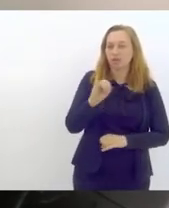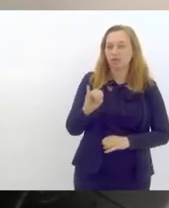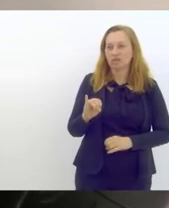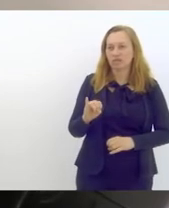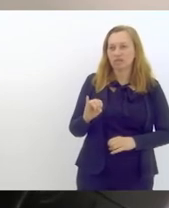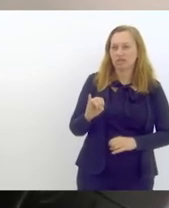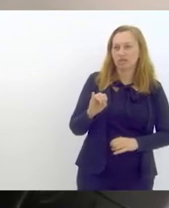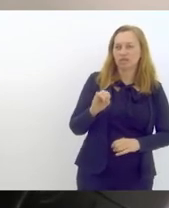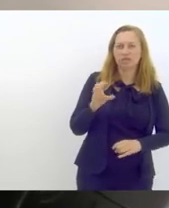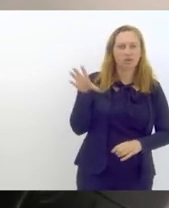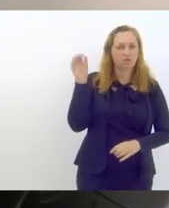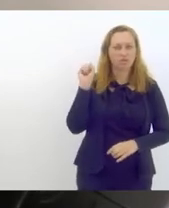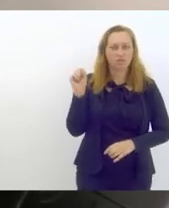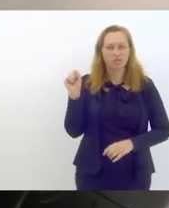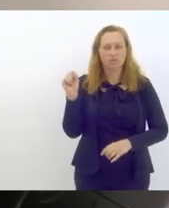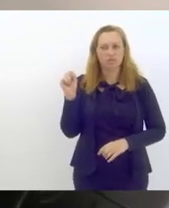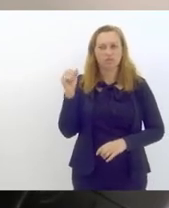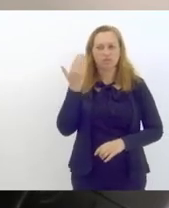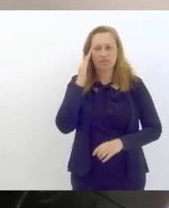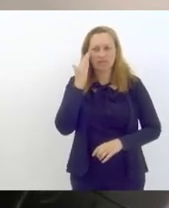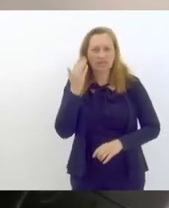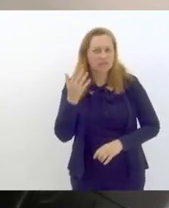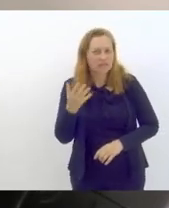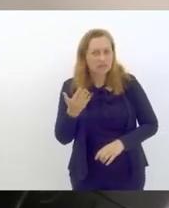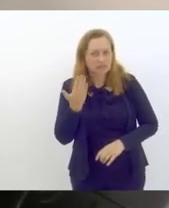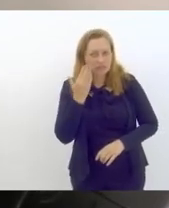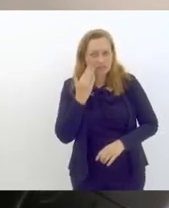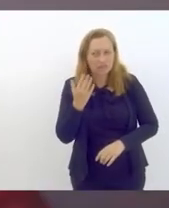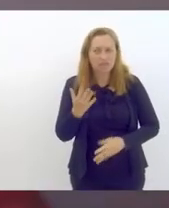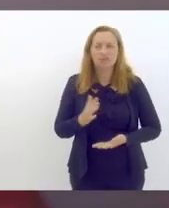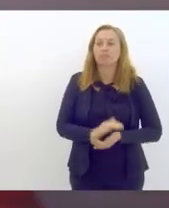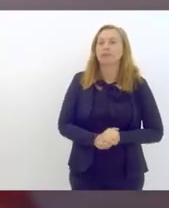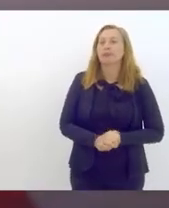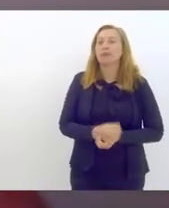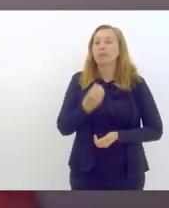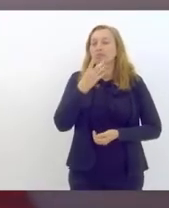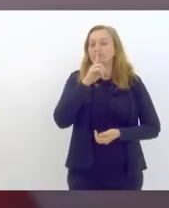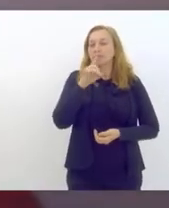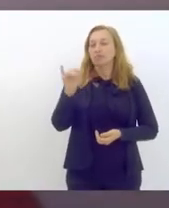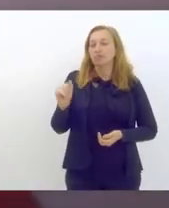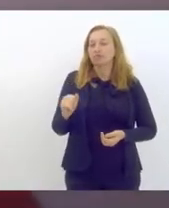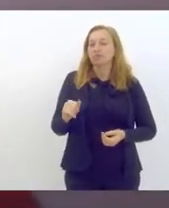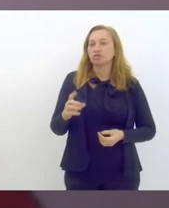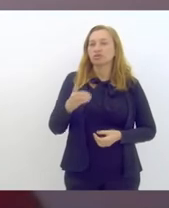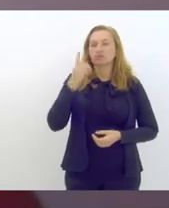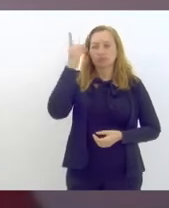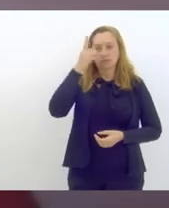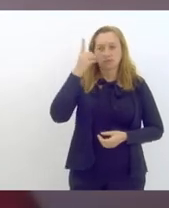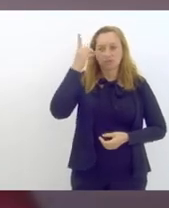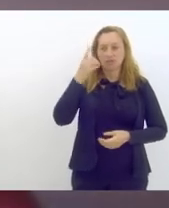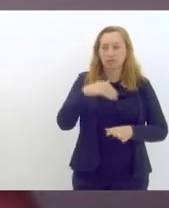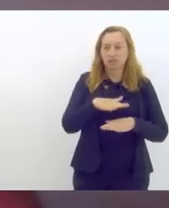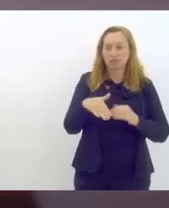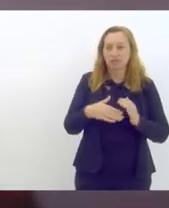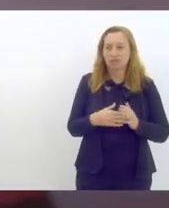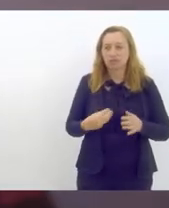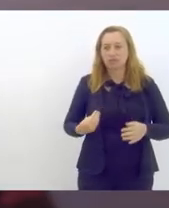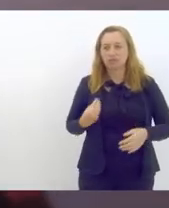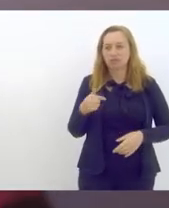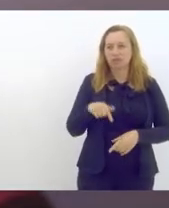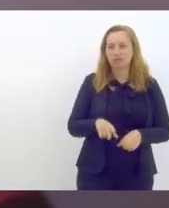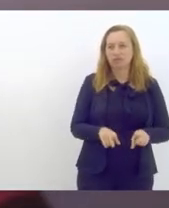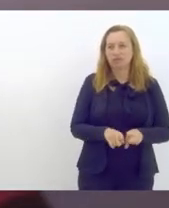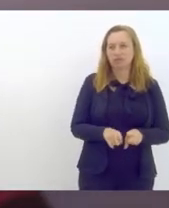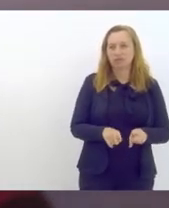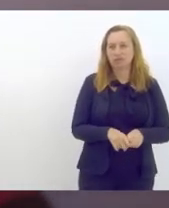Estão me ouvindo? Sim, ouvimos. Ah. Bom dia, deputados, presentes também. Eu